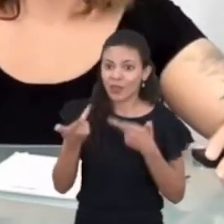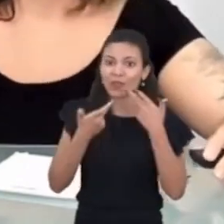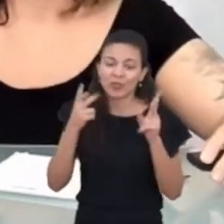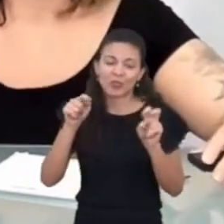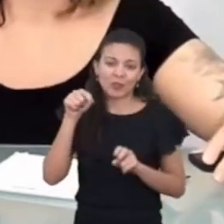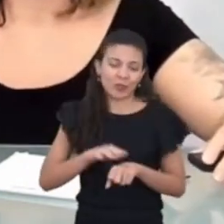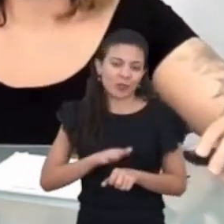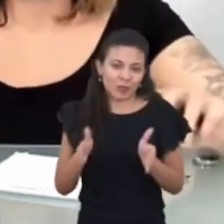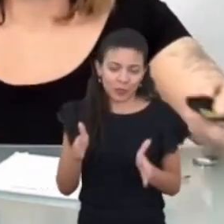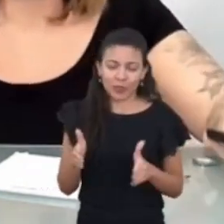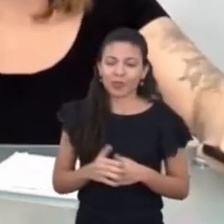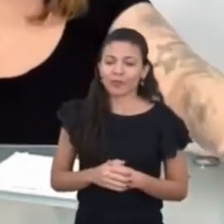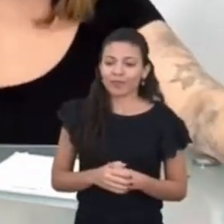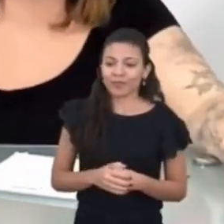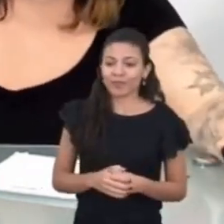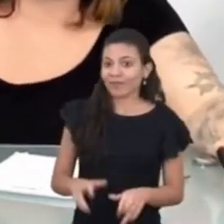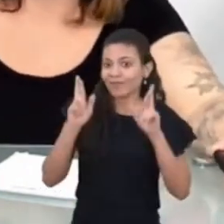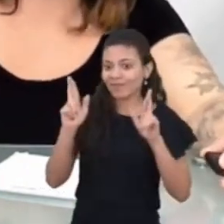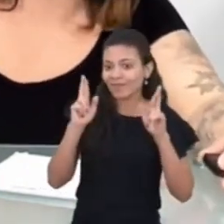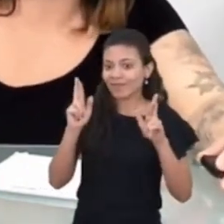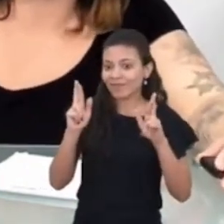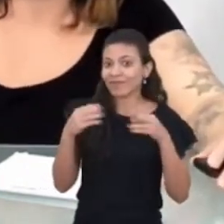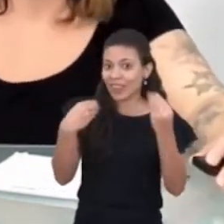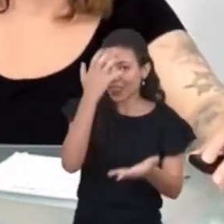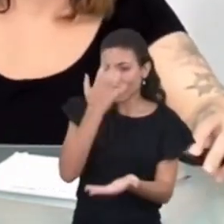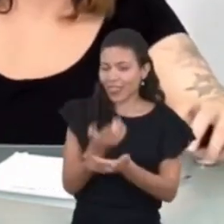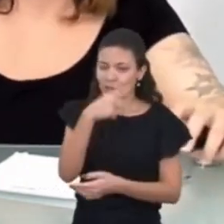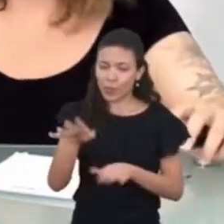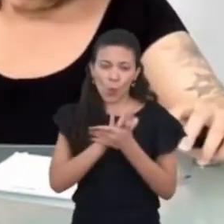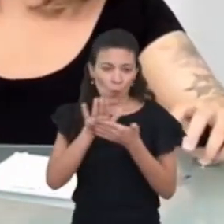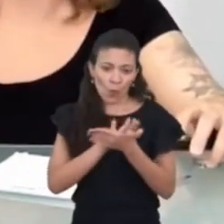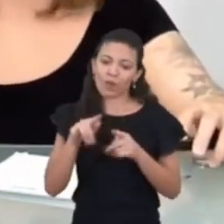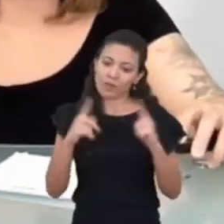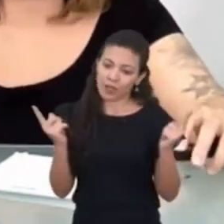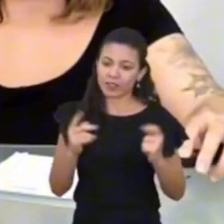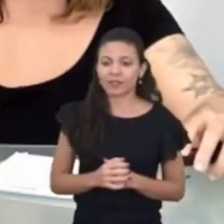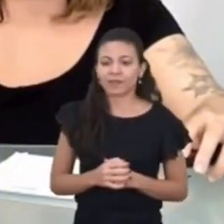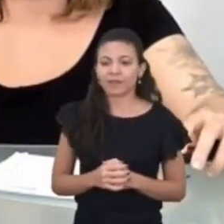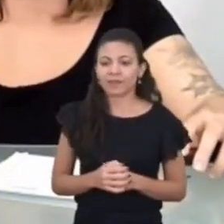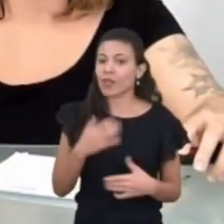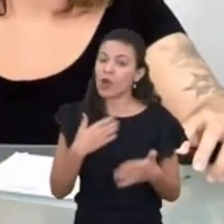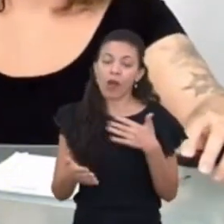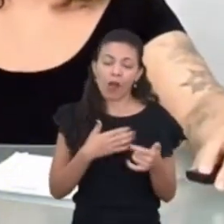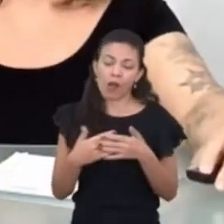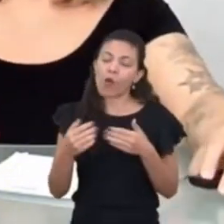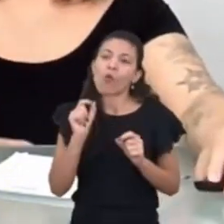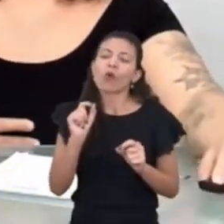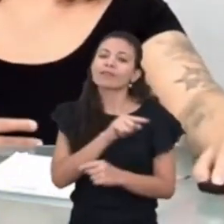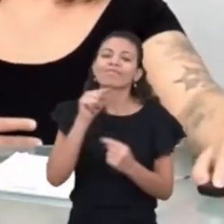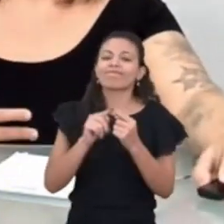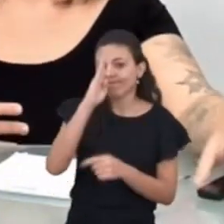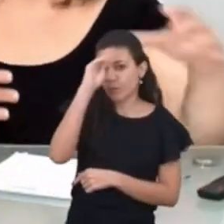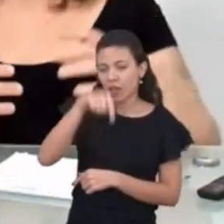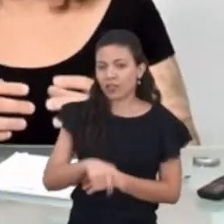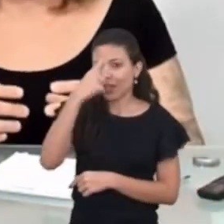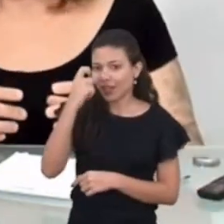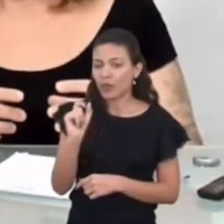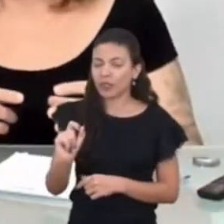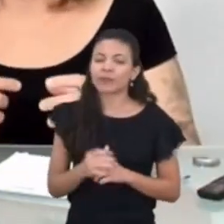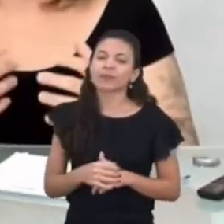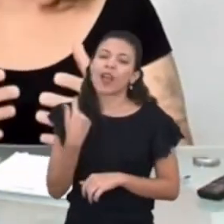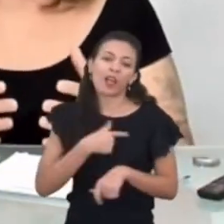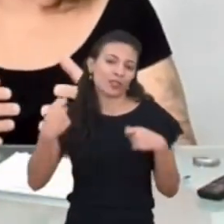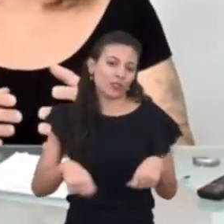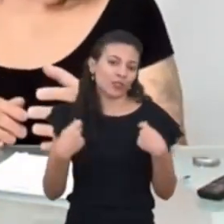momento. Espero não decepcionar ninguém. Mas não vai. Mas qual que é a ideia aqui, tá, gente? Como eu falei lá no começo, é a gente